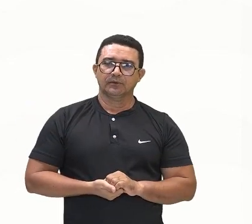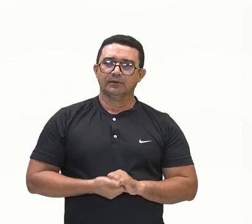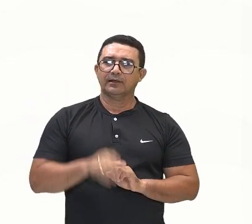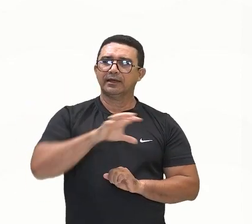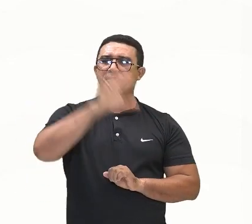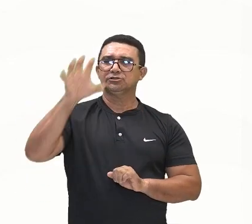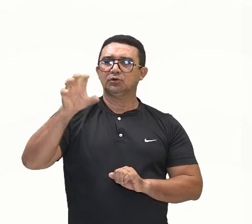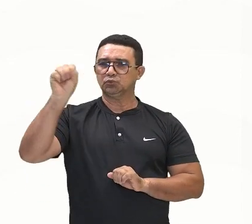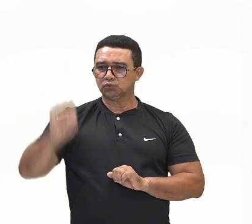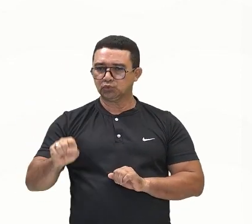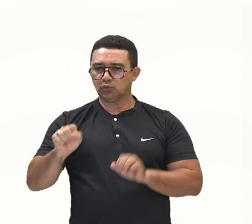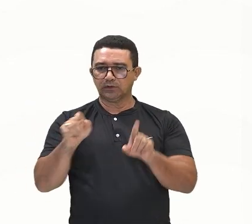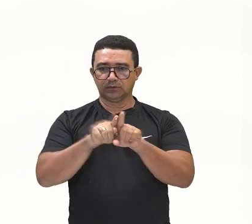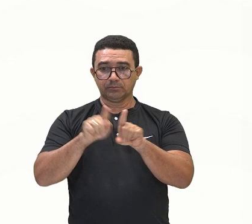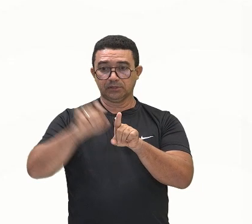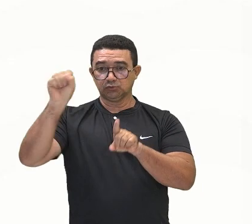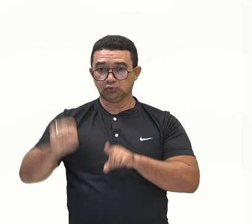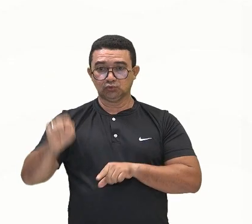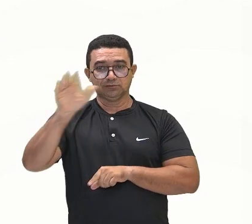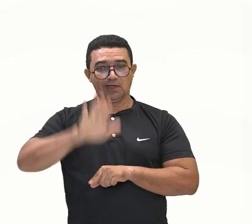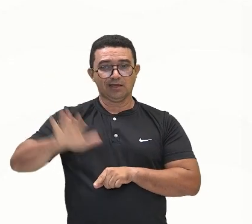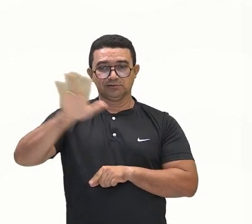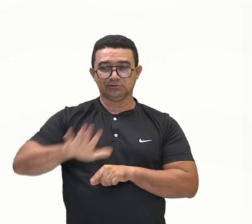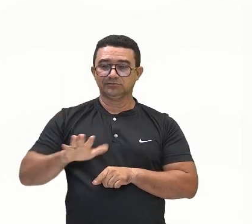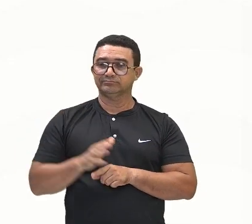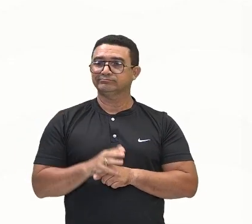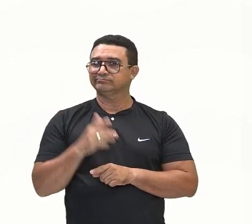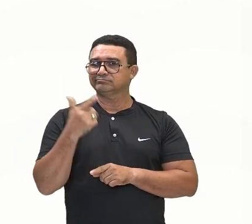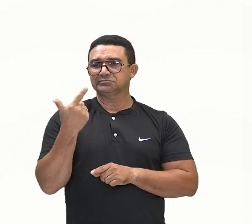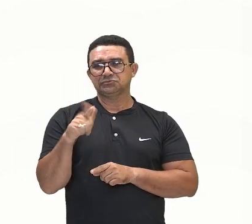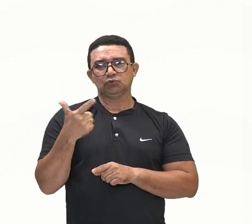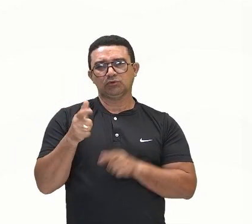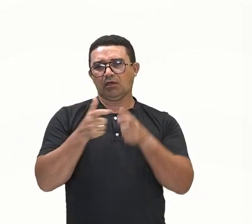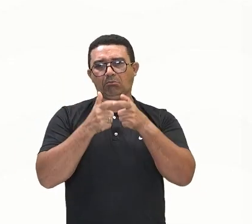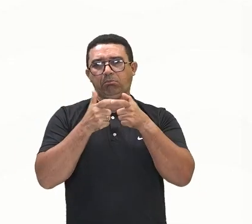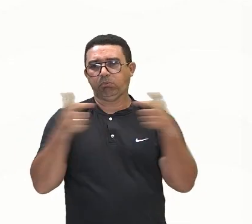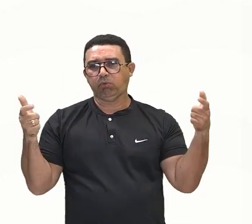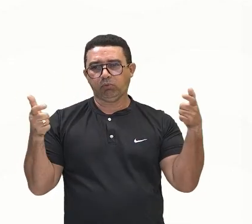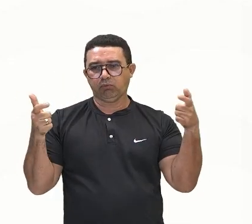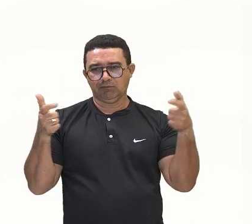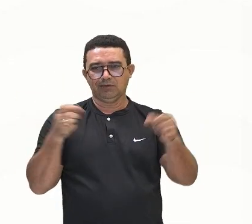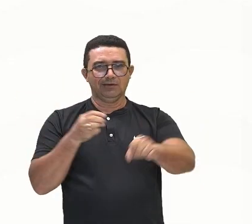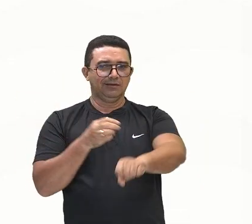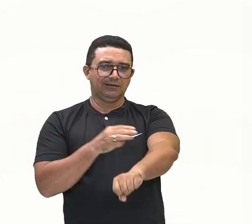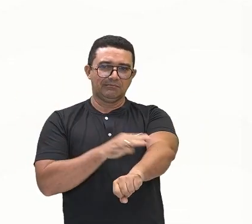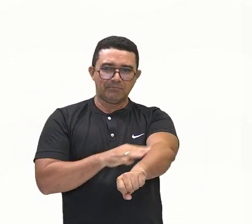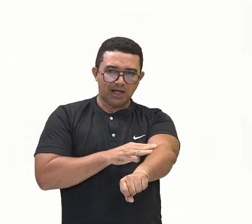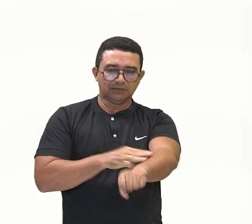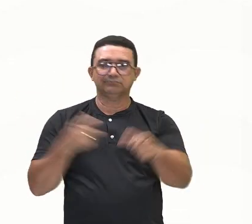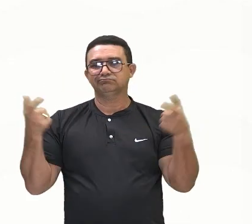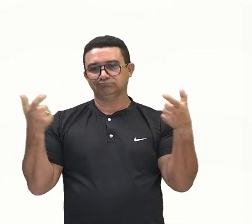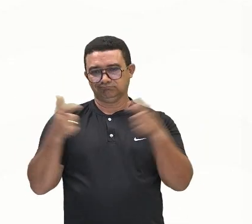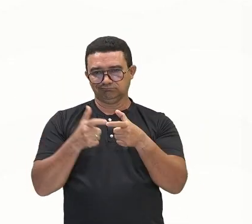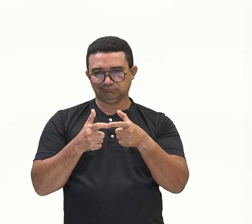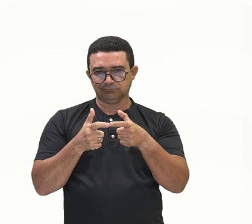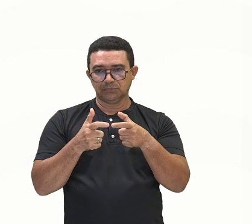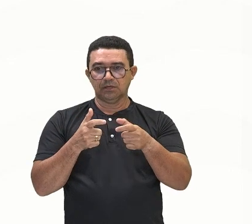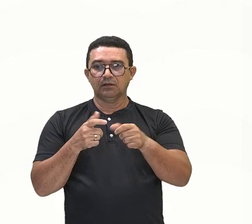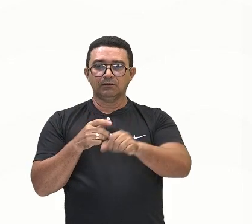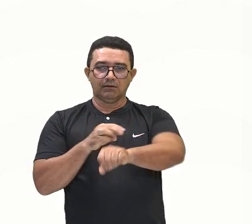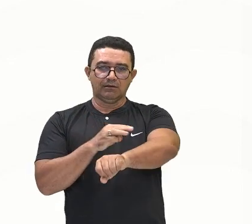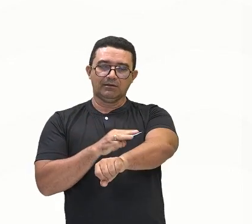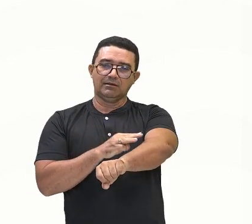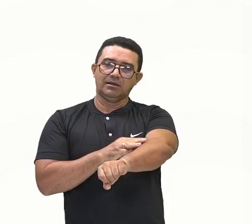e sudeste, não há esse predomínio da população parda. Pelo contrário, vai predominar a população